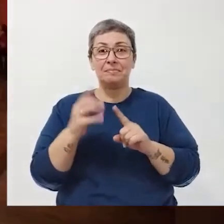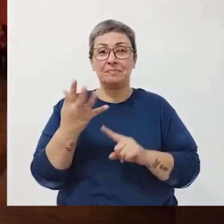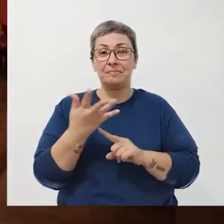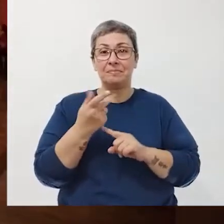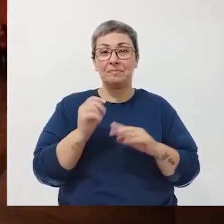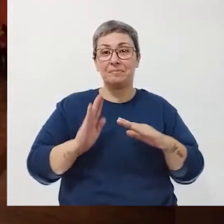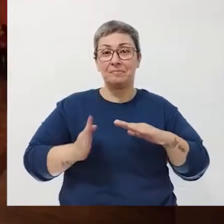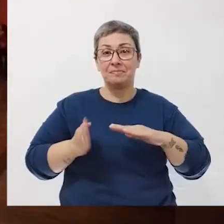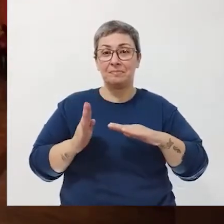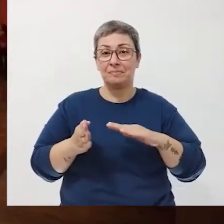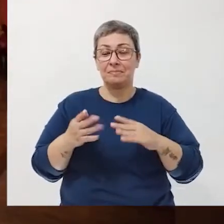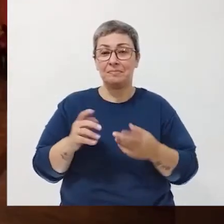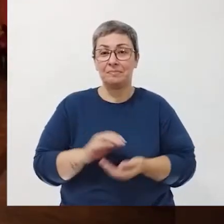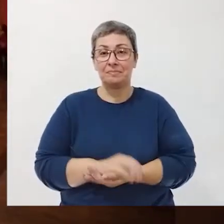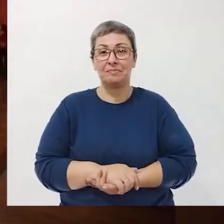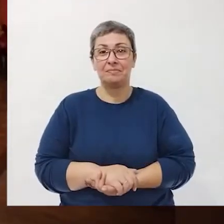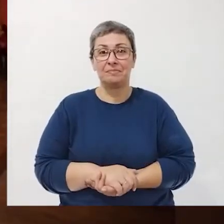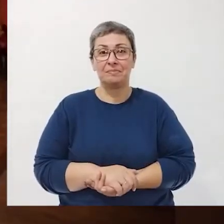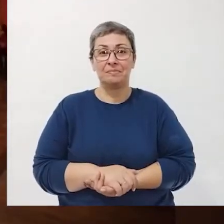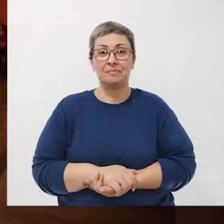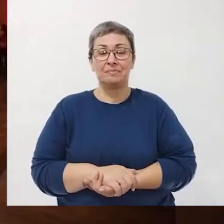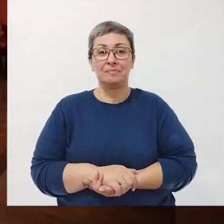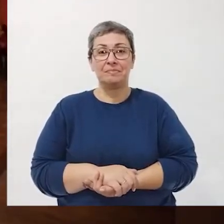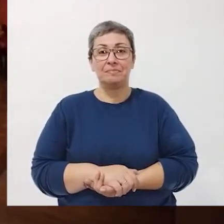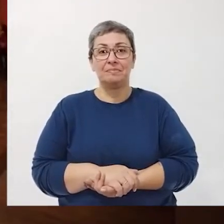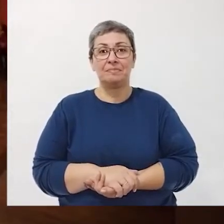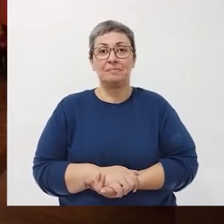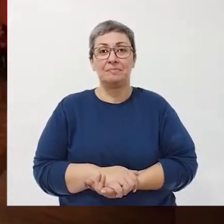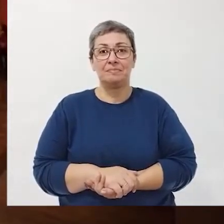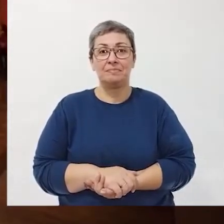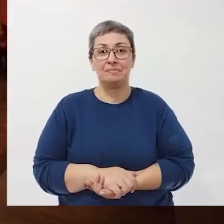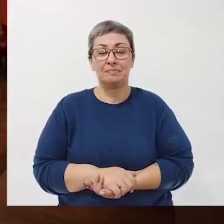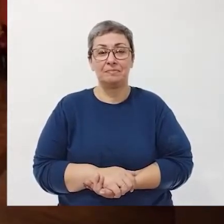artista contemporâneo, um artista de nossa época.